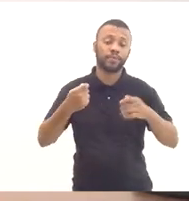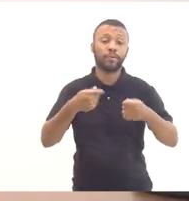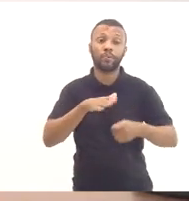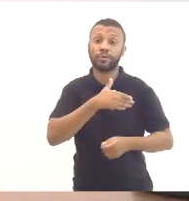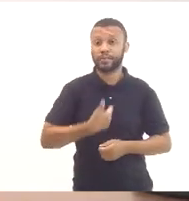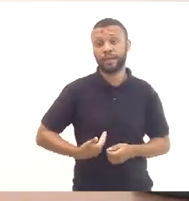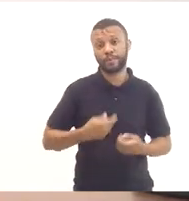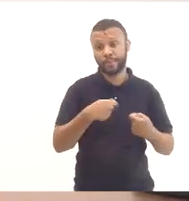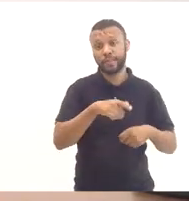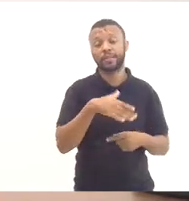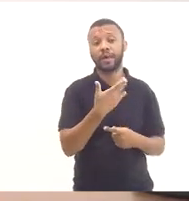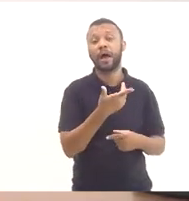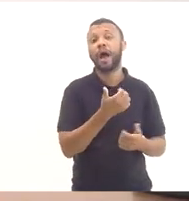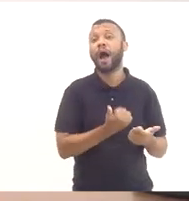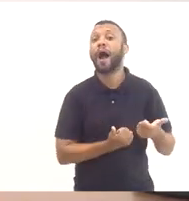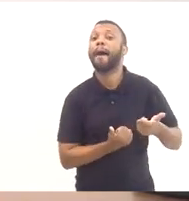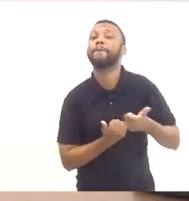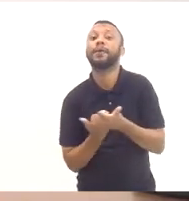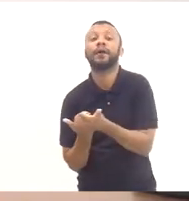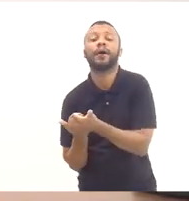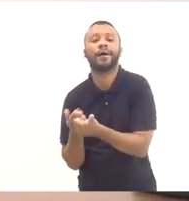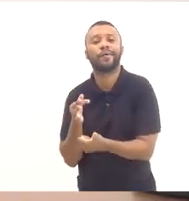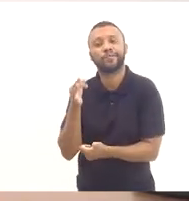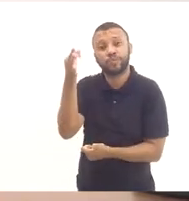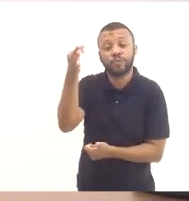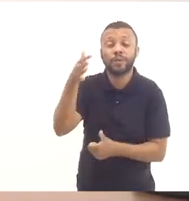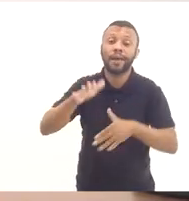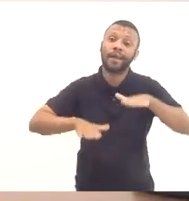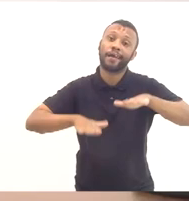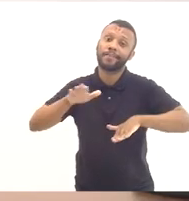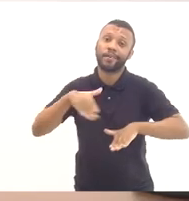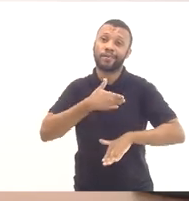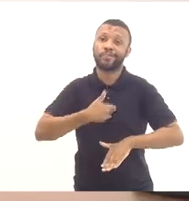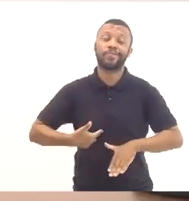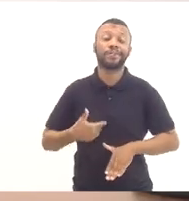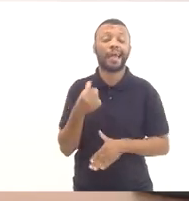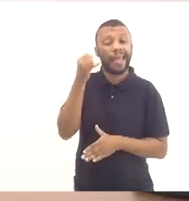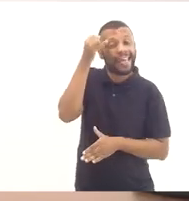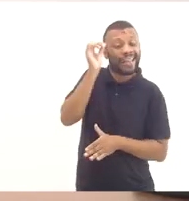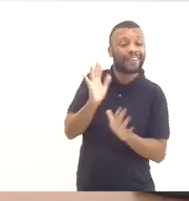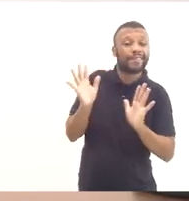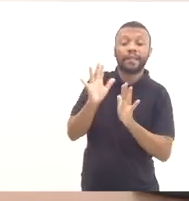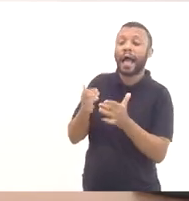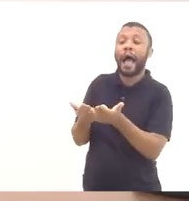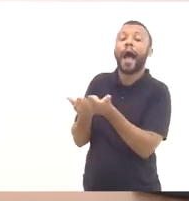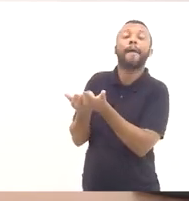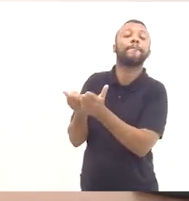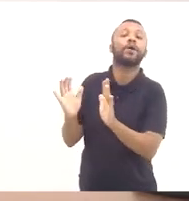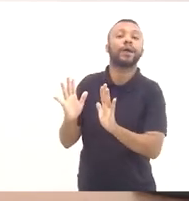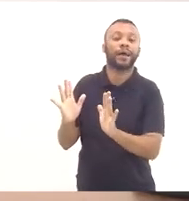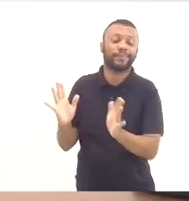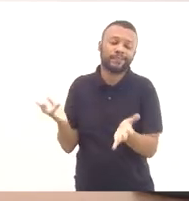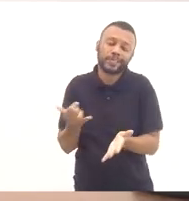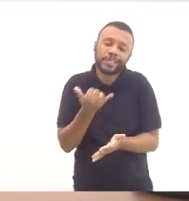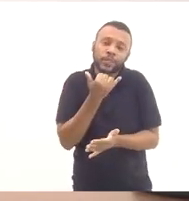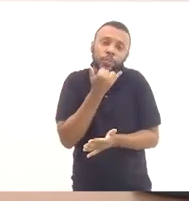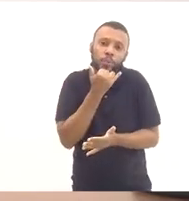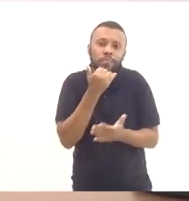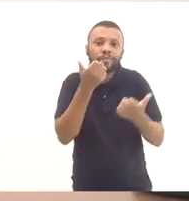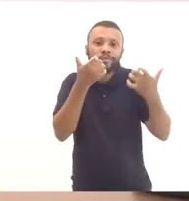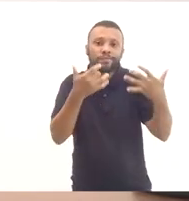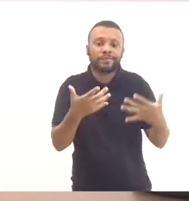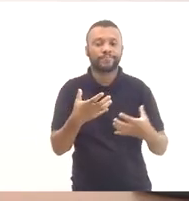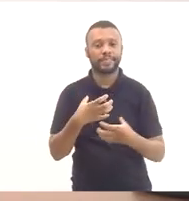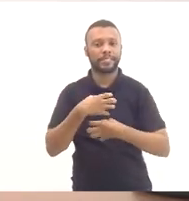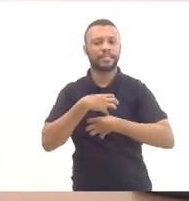estado tem que dar um retorno para ela lá na frente e o estado já se parece que ele tá seu retorno a gente tem essa hein Desculpa falar isso mas